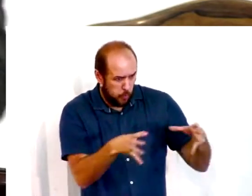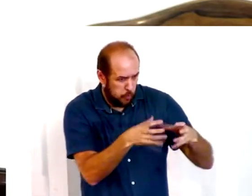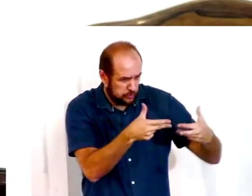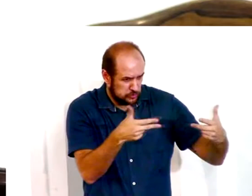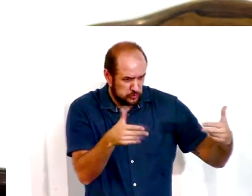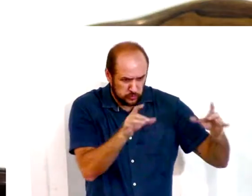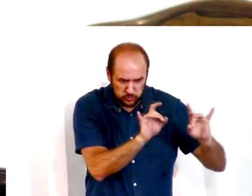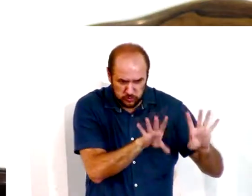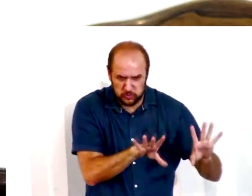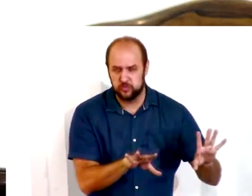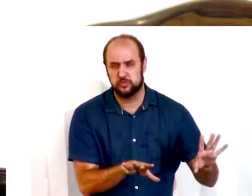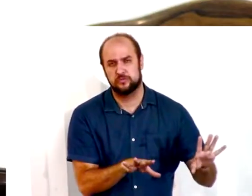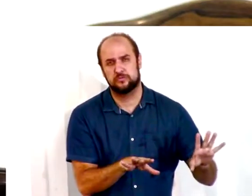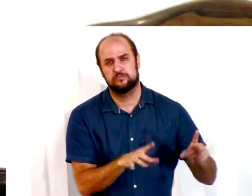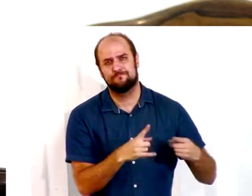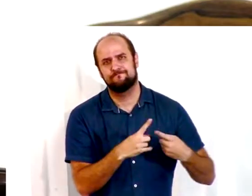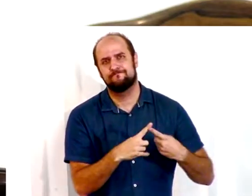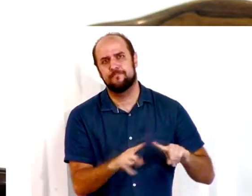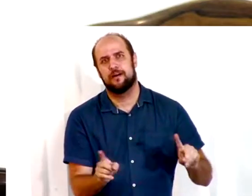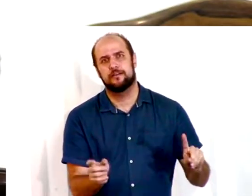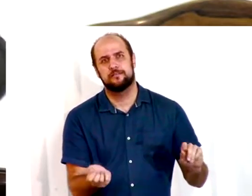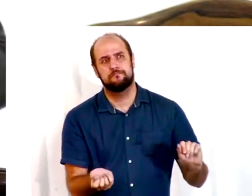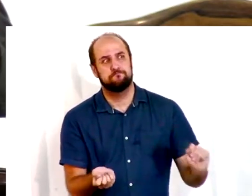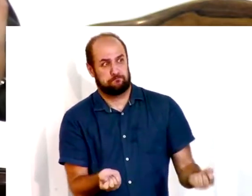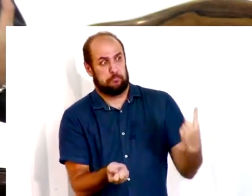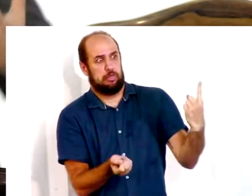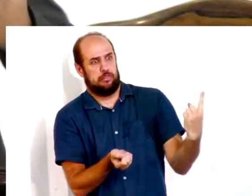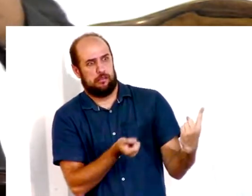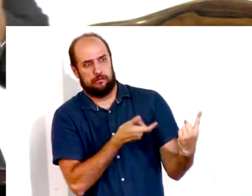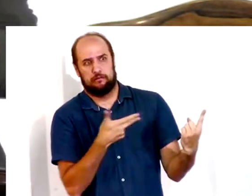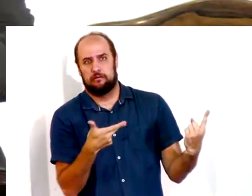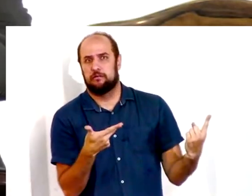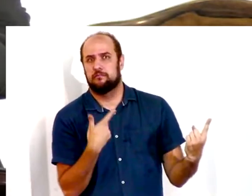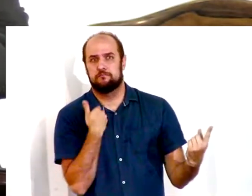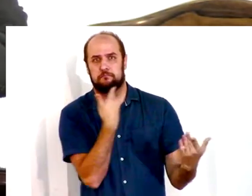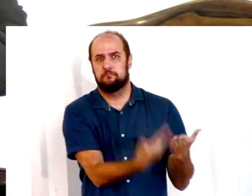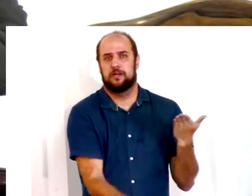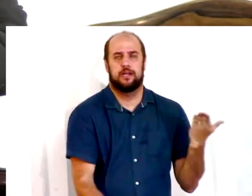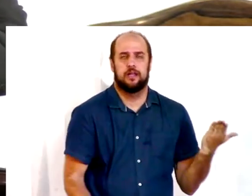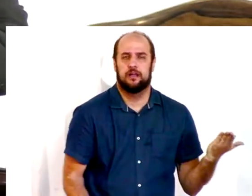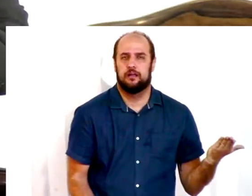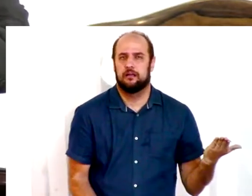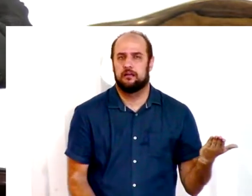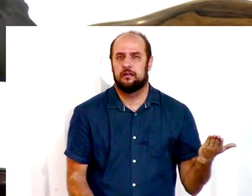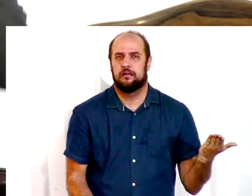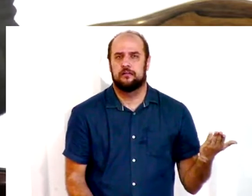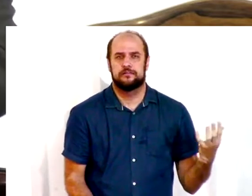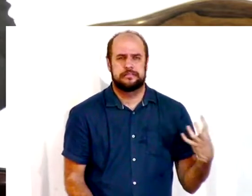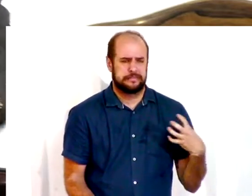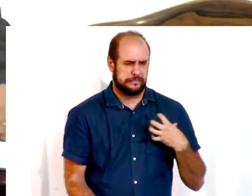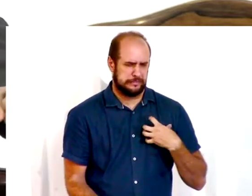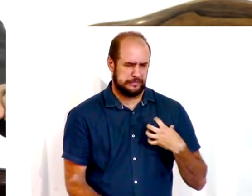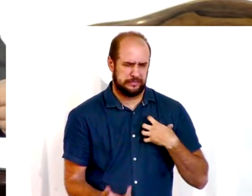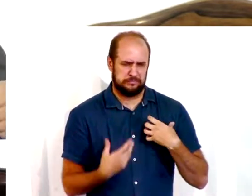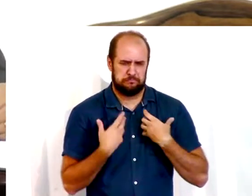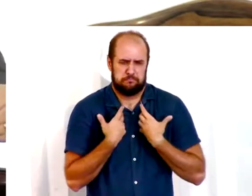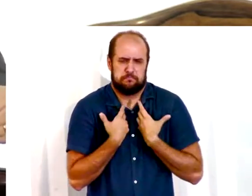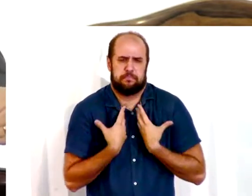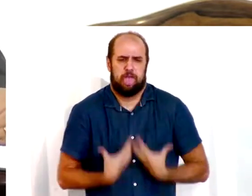Mas quando algo acontece e que você perde isso, você é